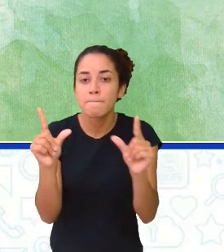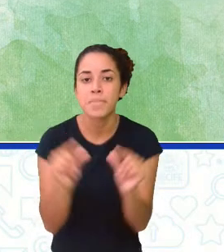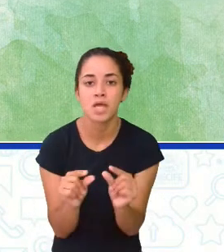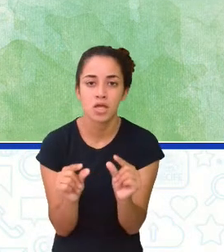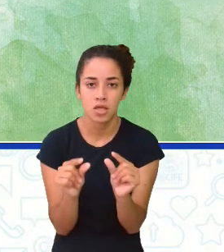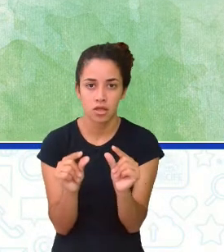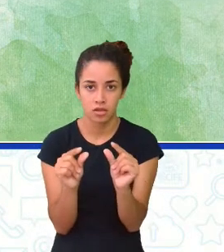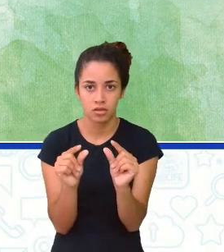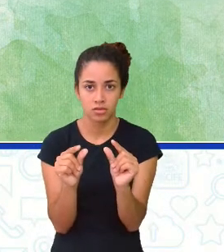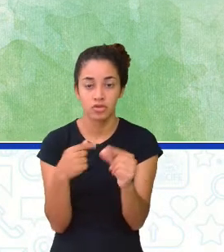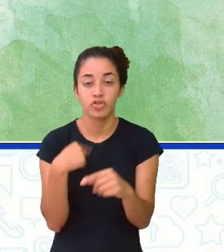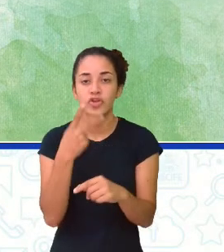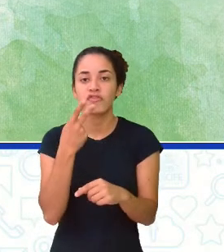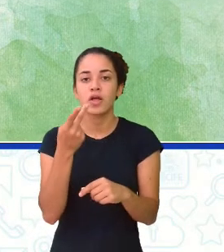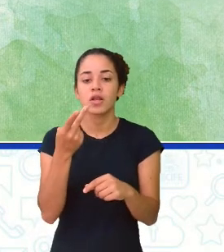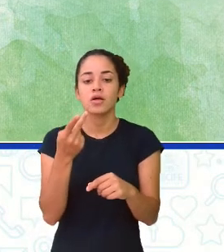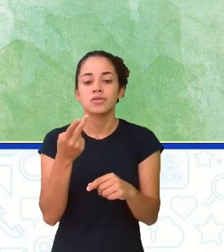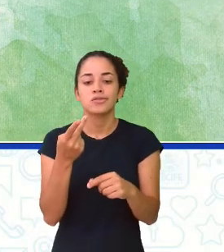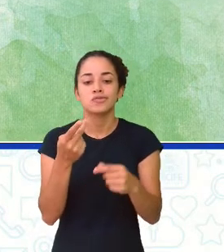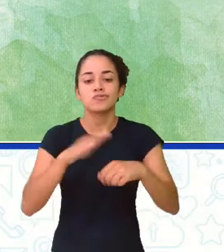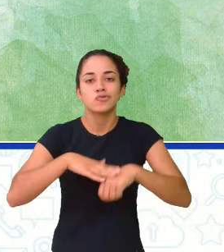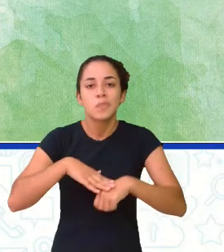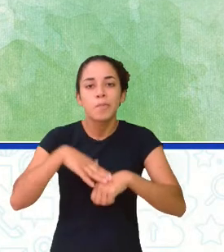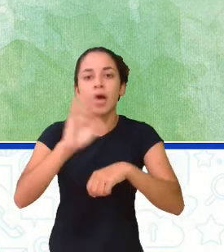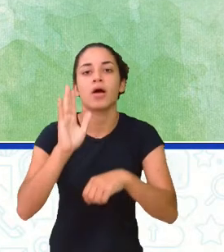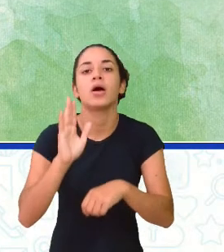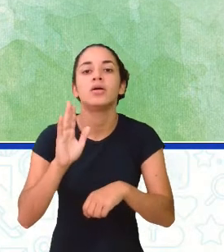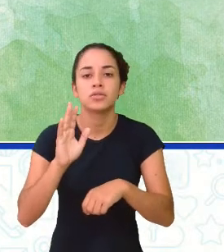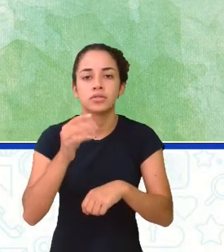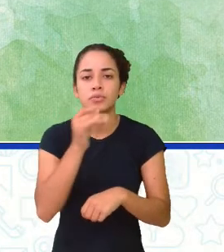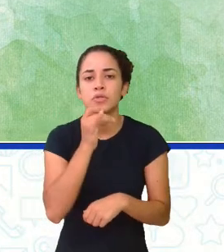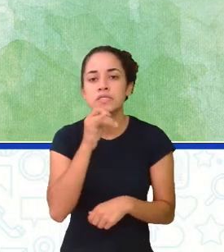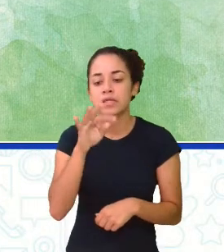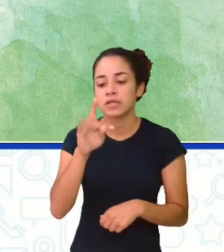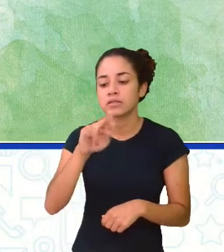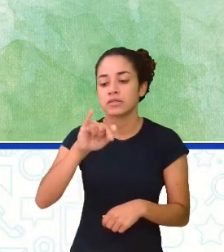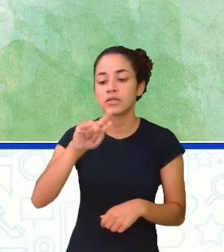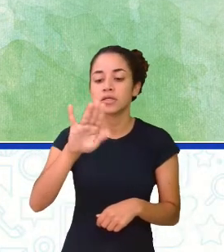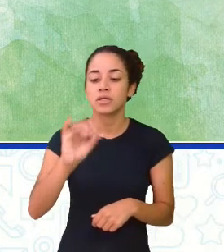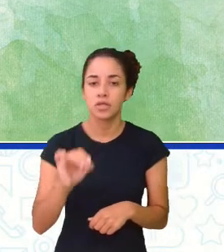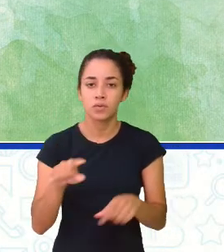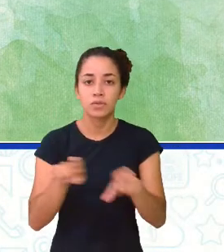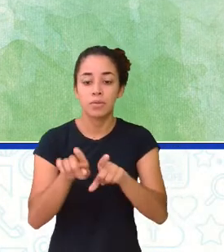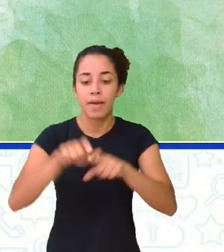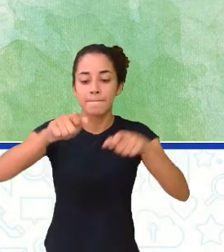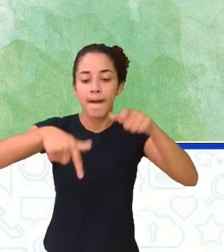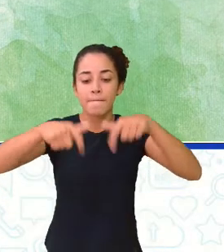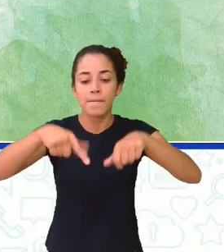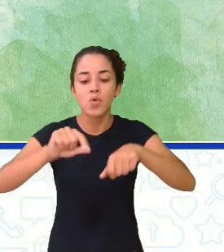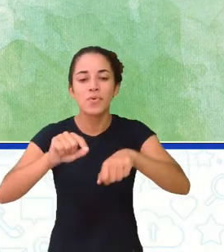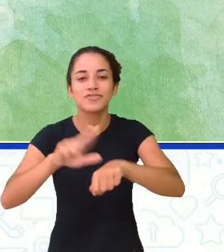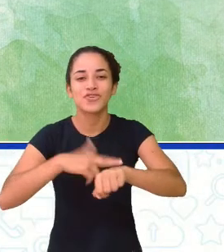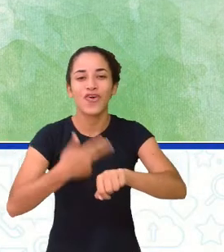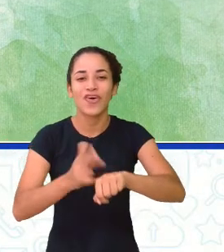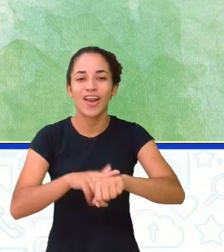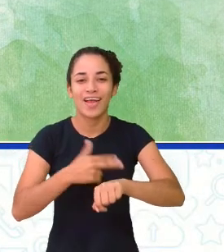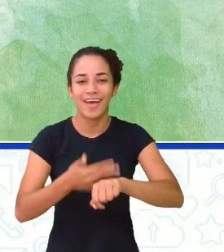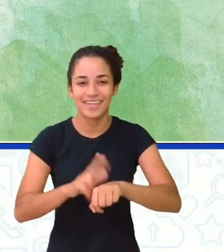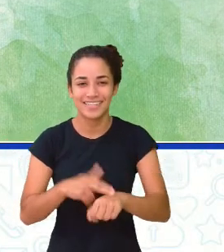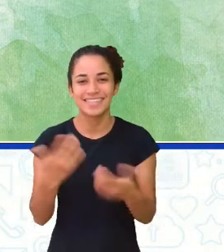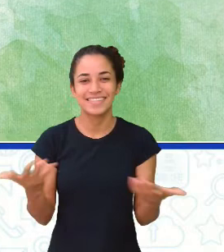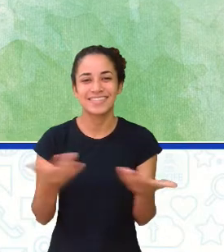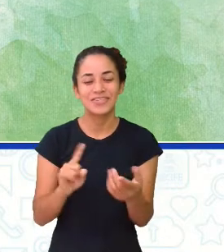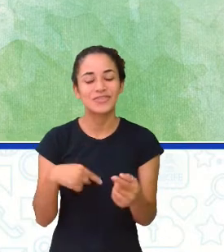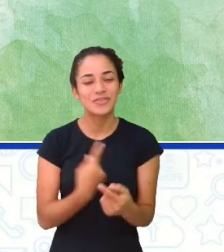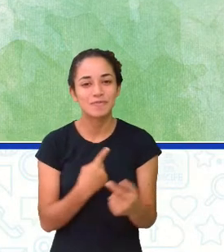aquilo que tem mais. No caso, o trigo, né? E algumas gotinhas aí de chocolate. Então, a gente vai discutir